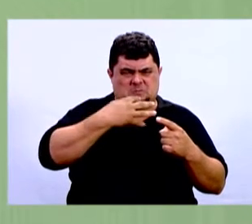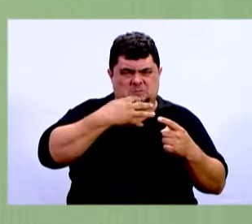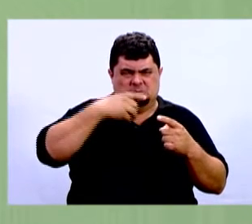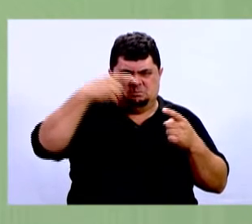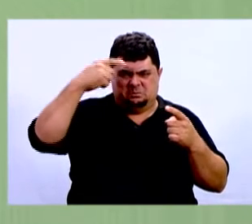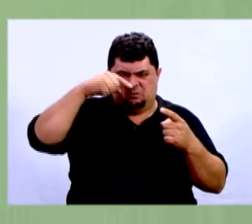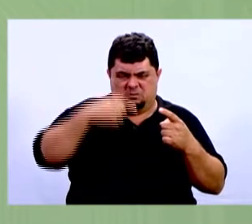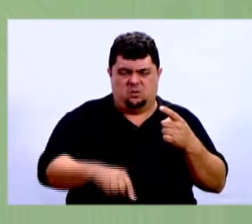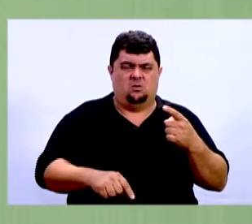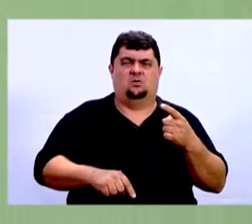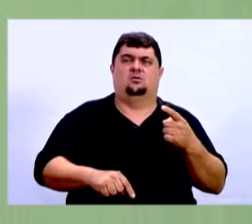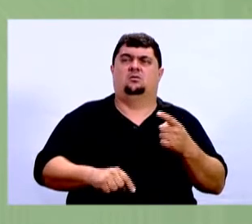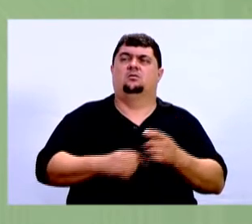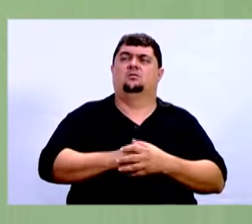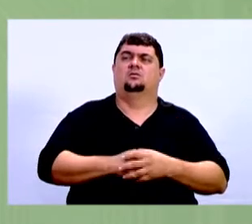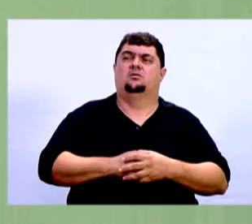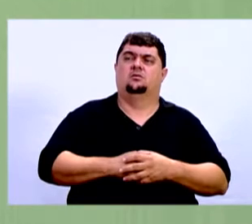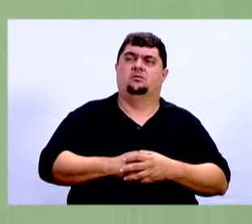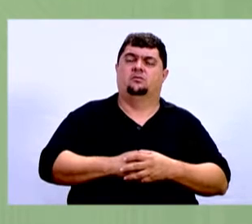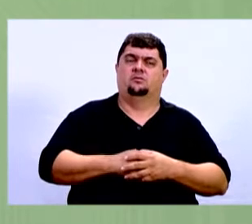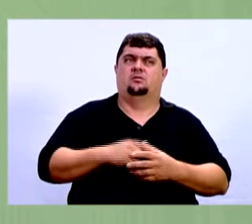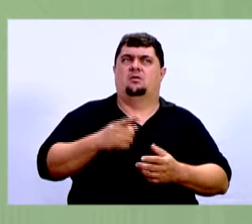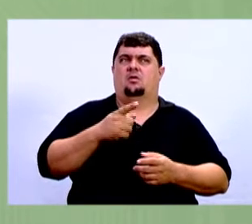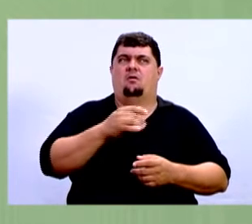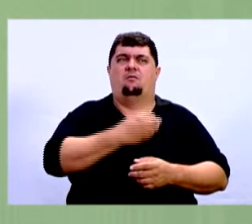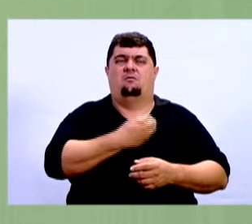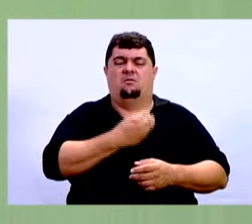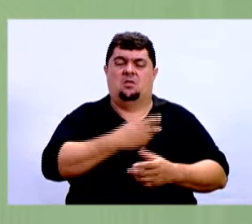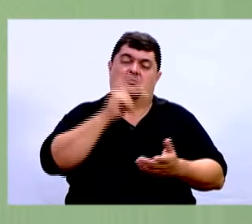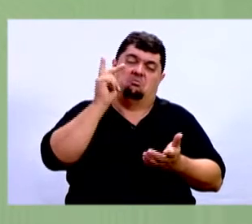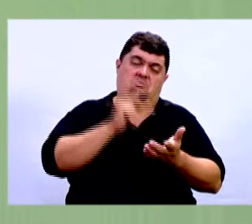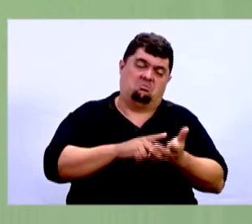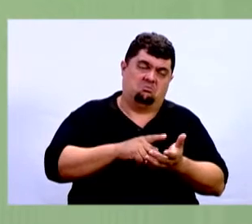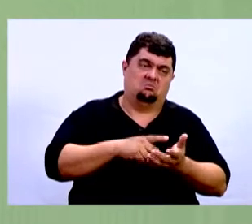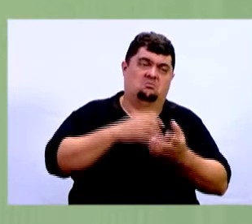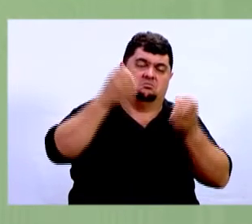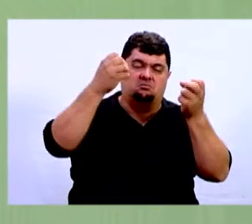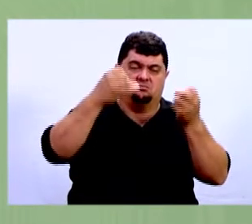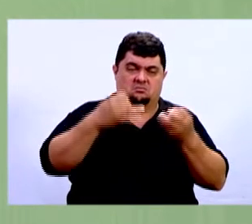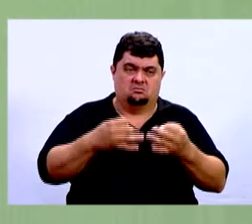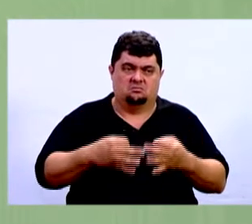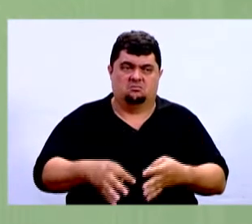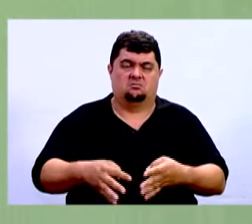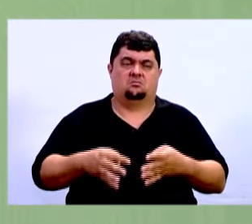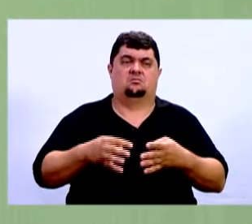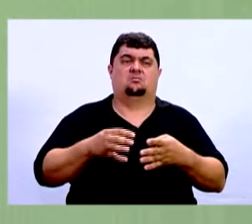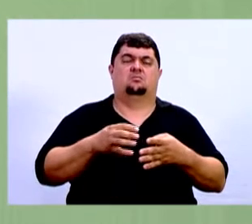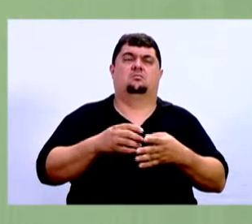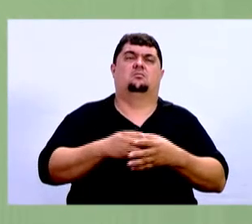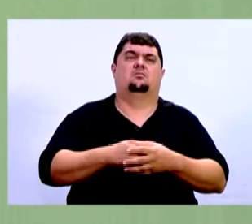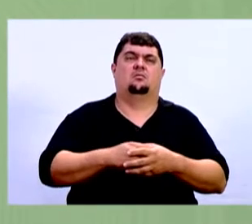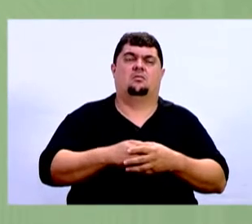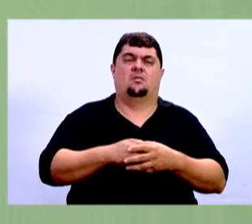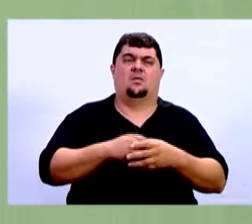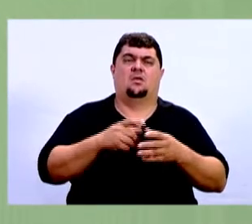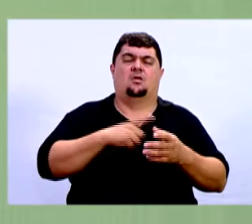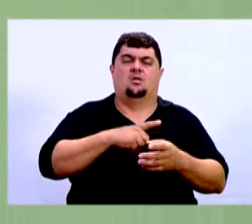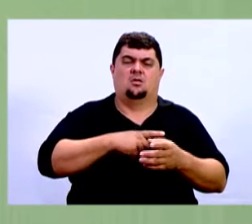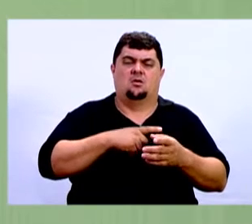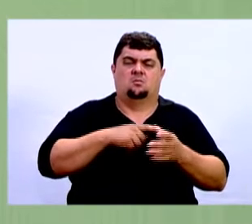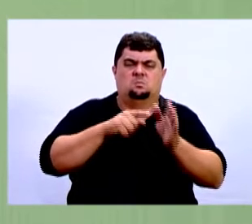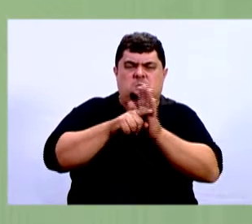Quando é mais adequado? Para explorar uma situação da vida real, descrever uma situação do contexto em que está sendo feita determinada